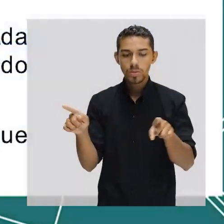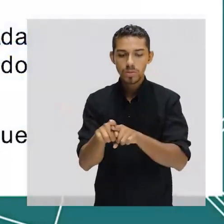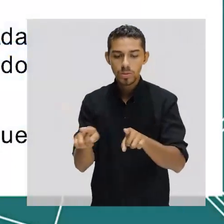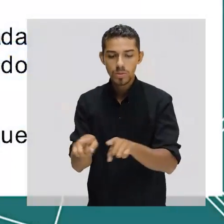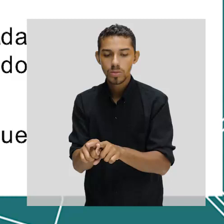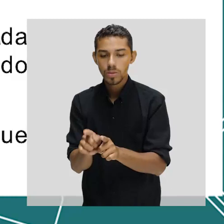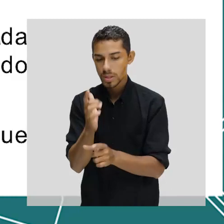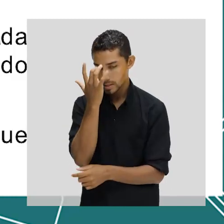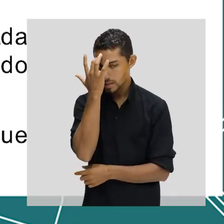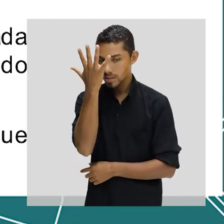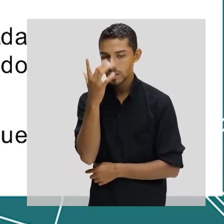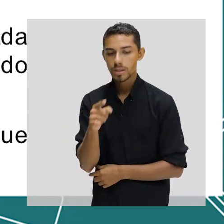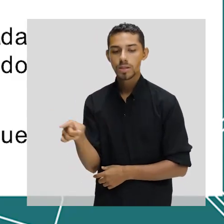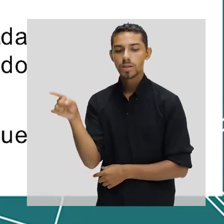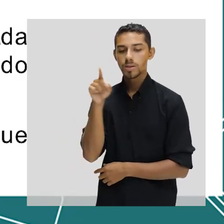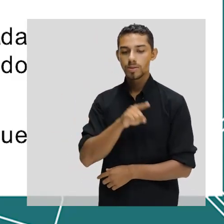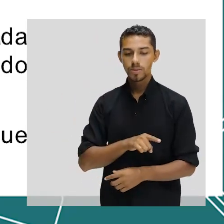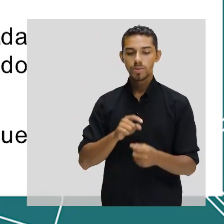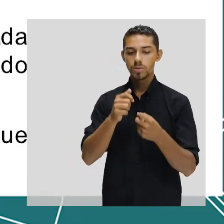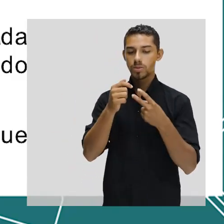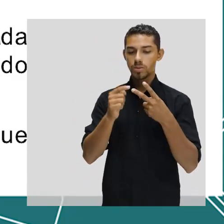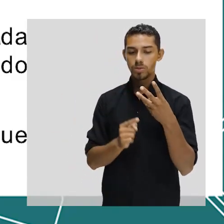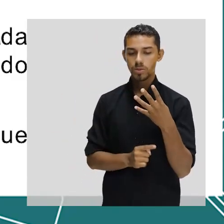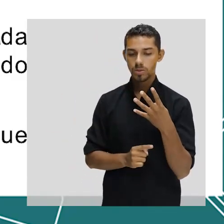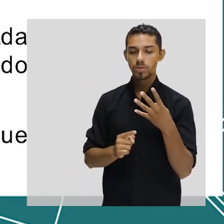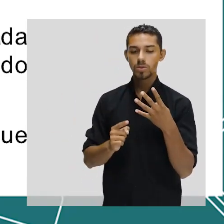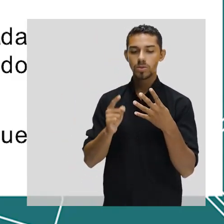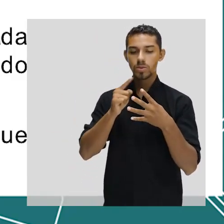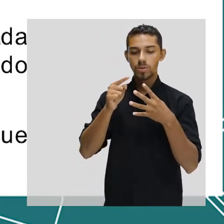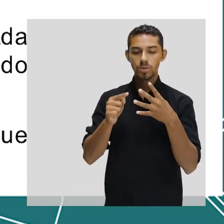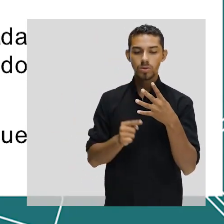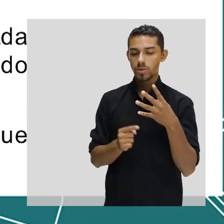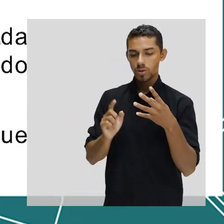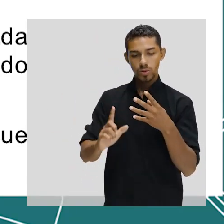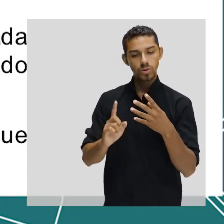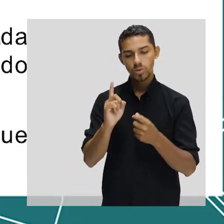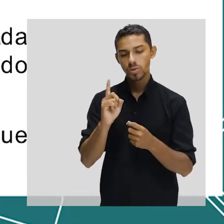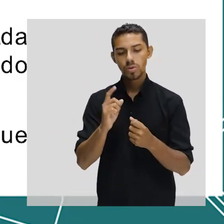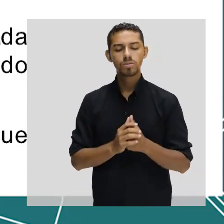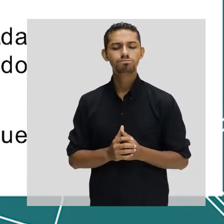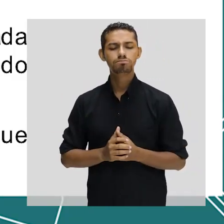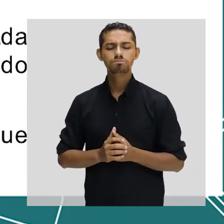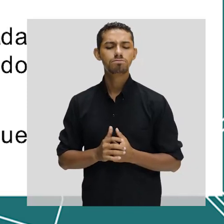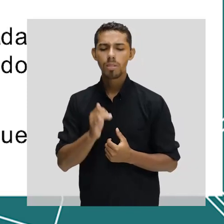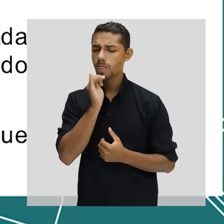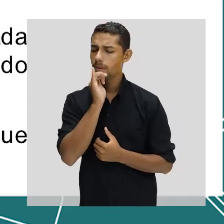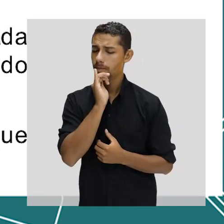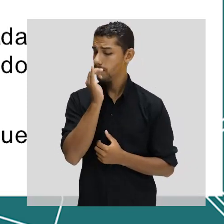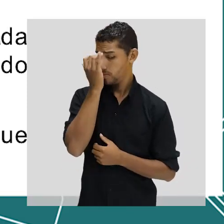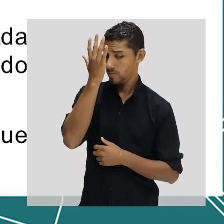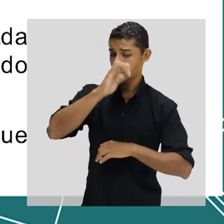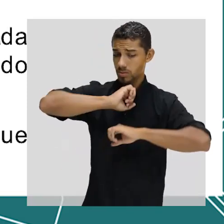para facilitar, eu vou dividir ela em 4 blocos, mas não são os únicos. E facilita muito a